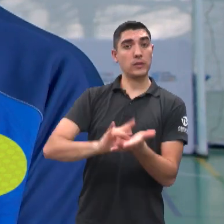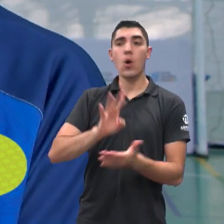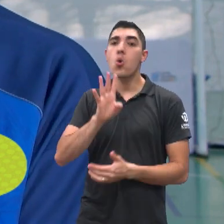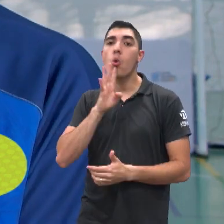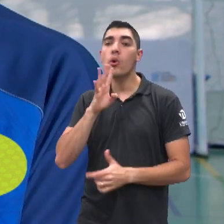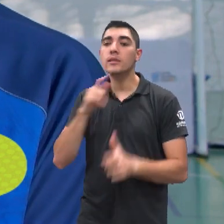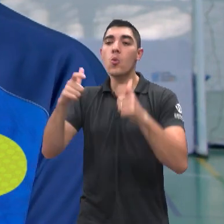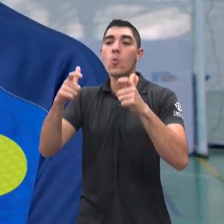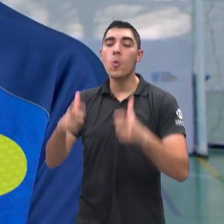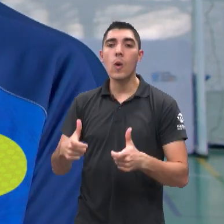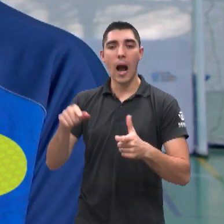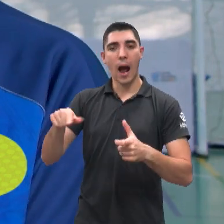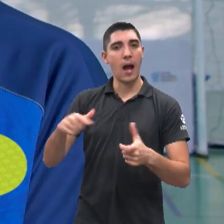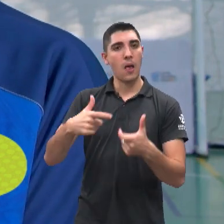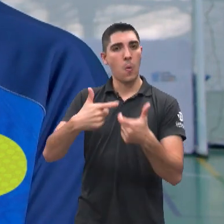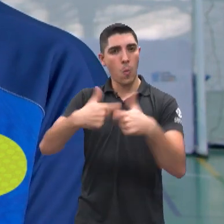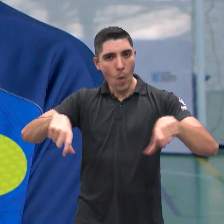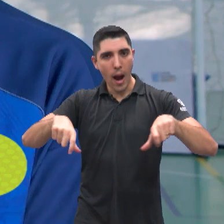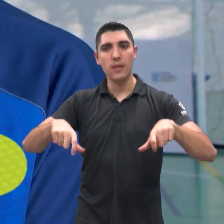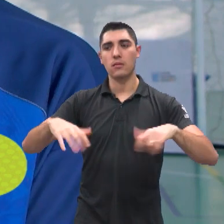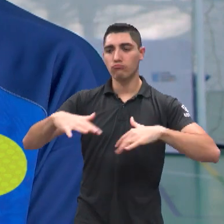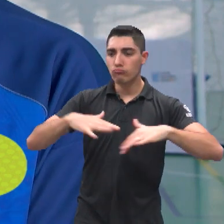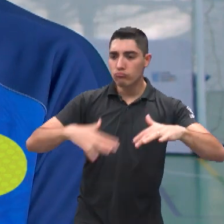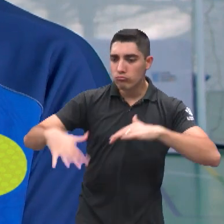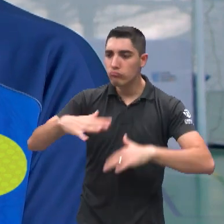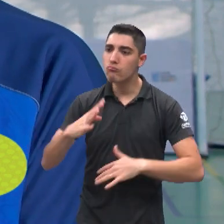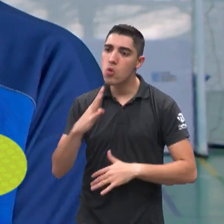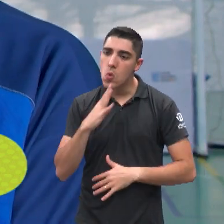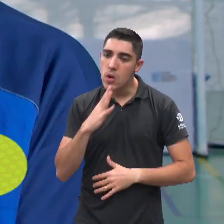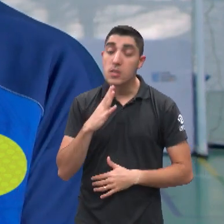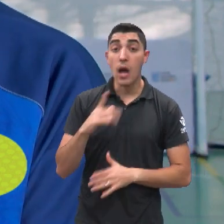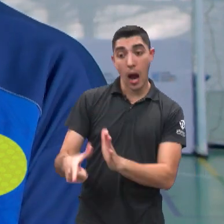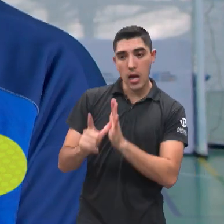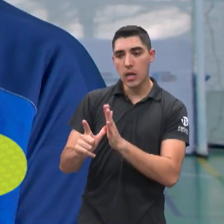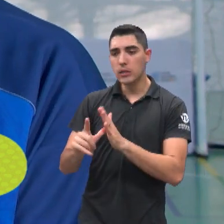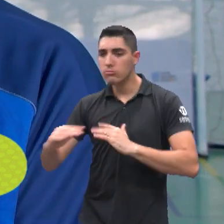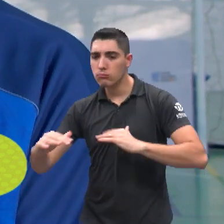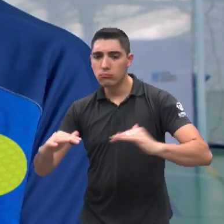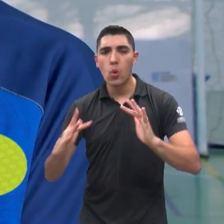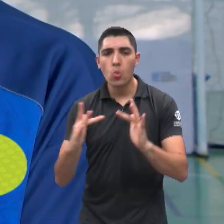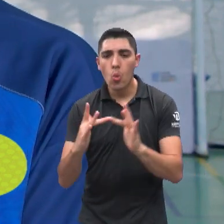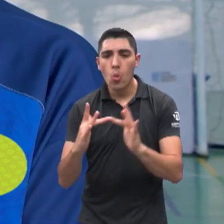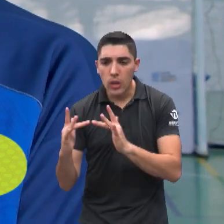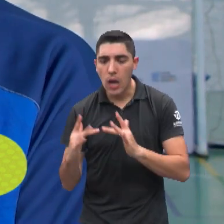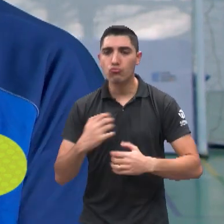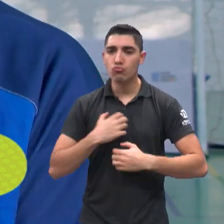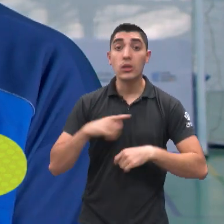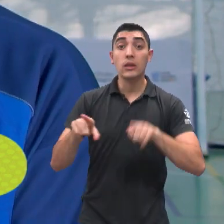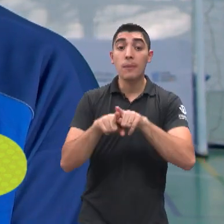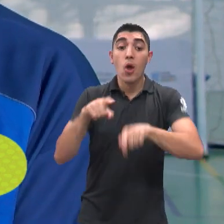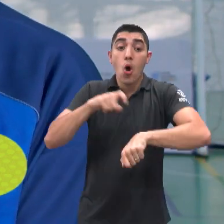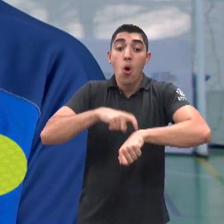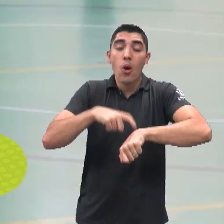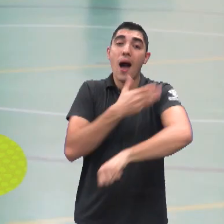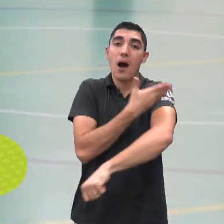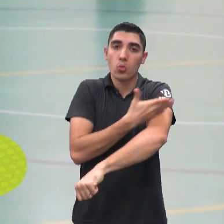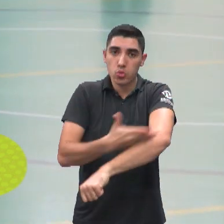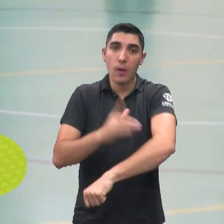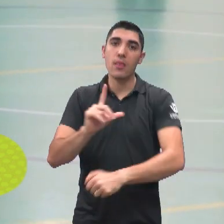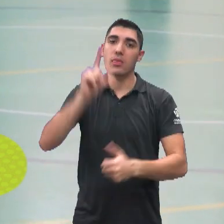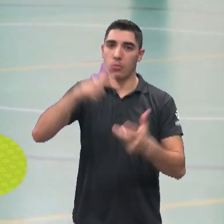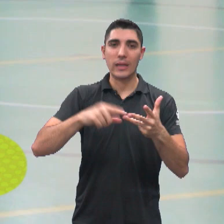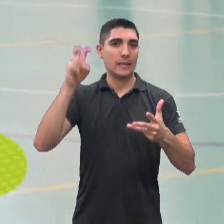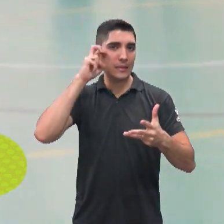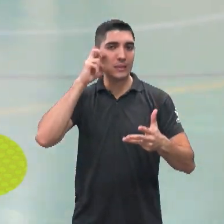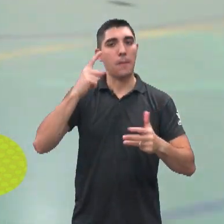tanto o período preparatório pré-competição na quadra, quanto também a questão de fuso horário para a nossa estreia na quinta-feira. E para